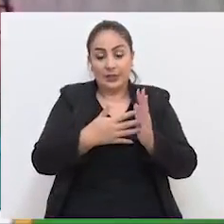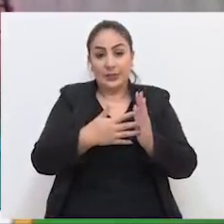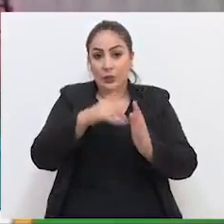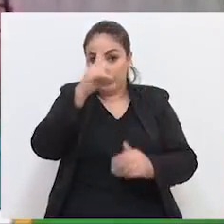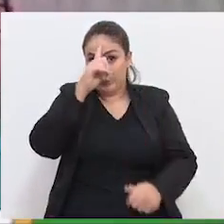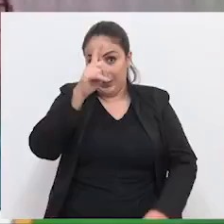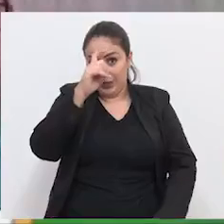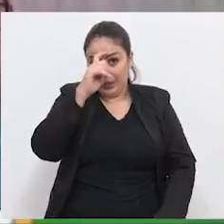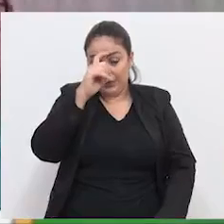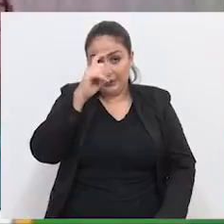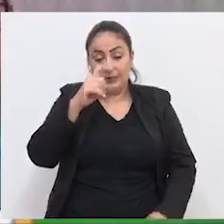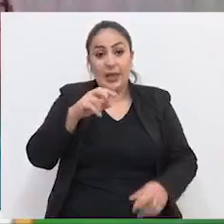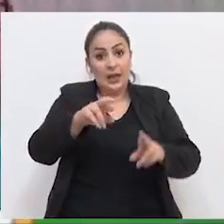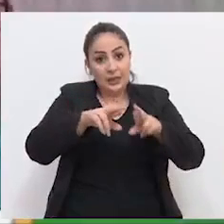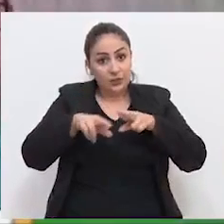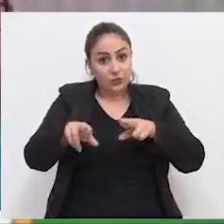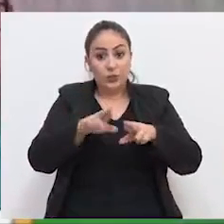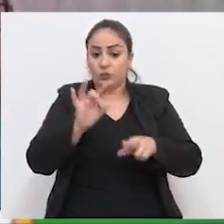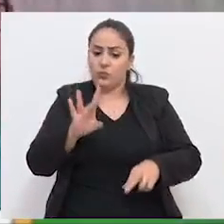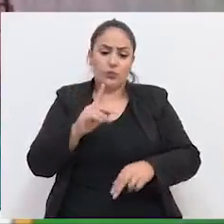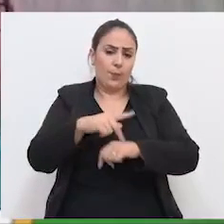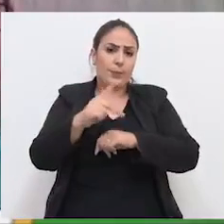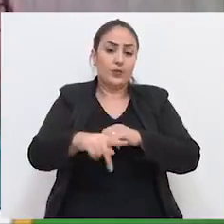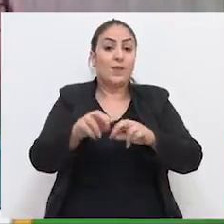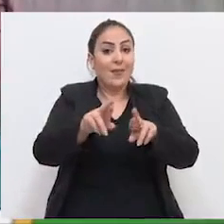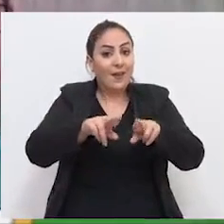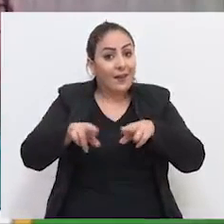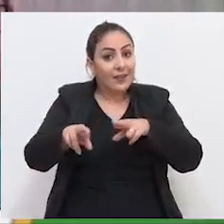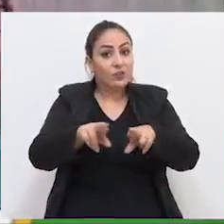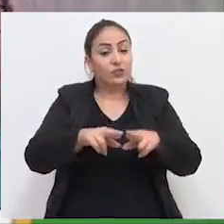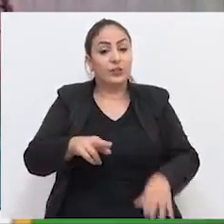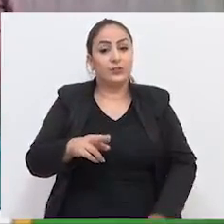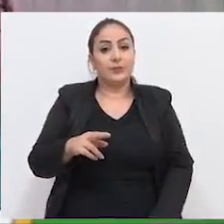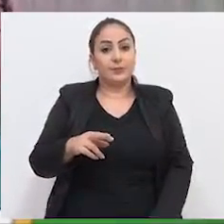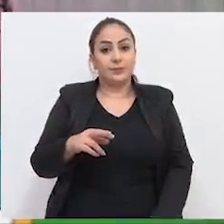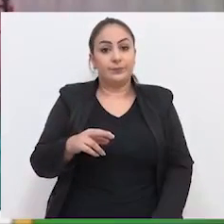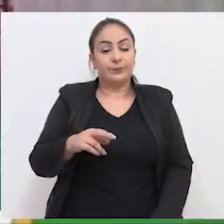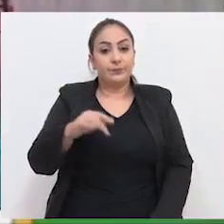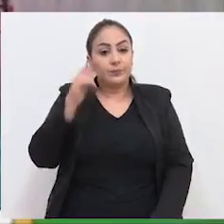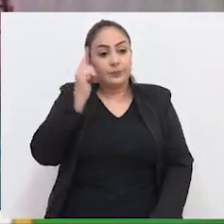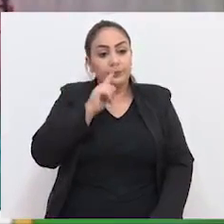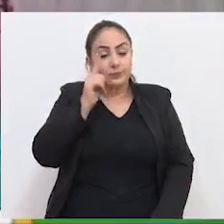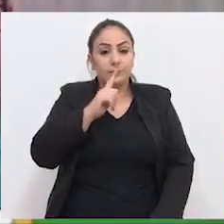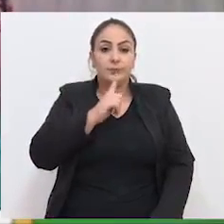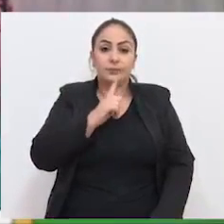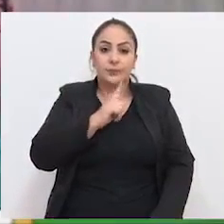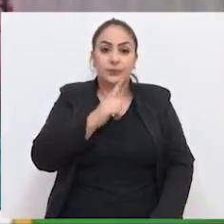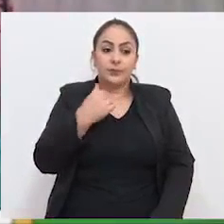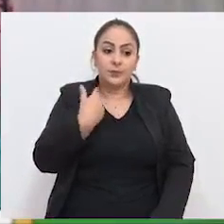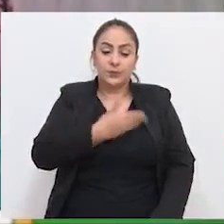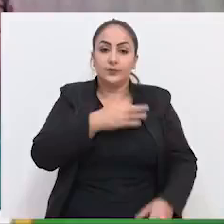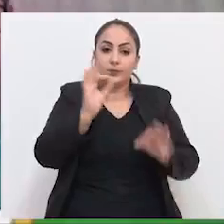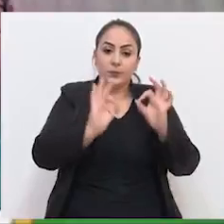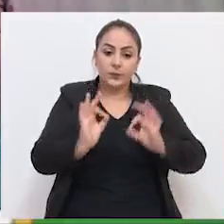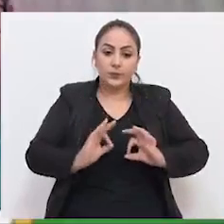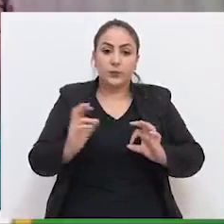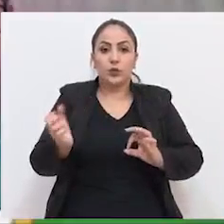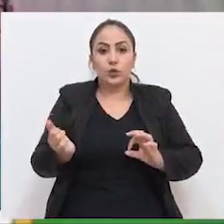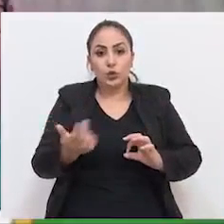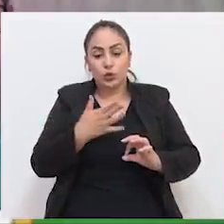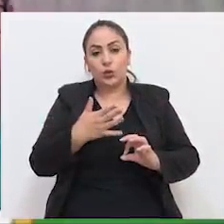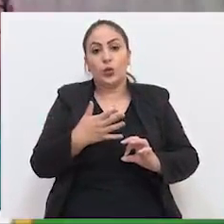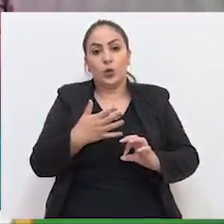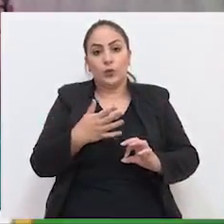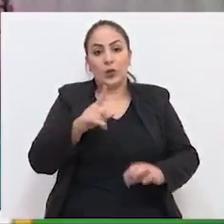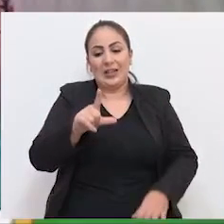da região, porque não é só Passo Fundo, da região, comporte. Temos programados